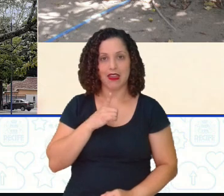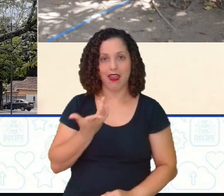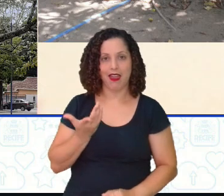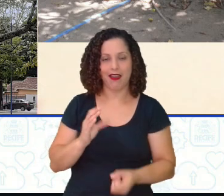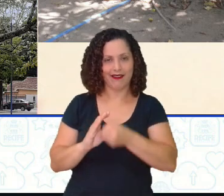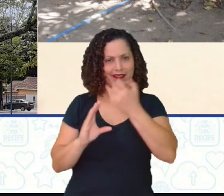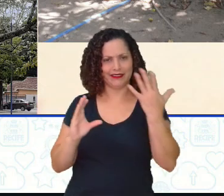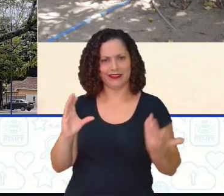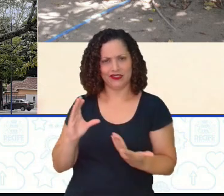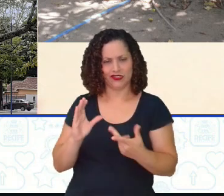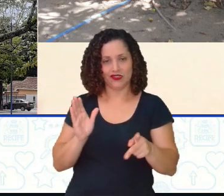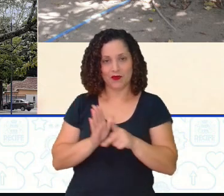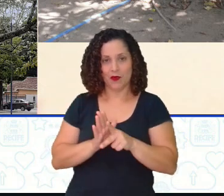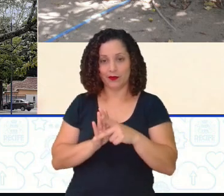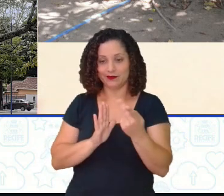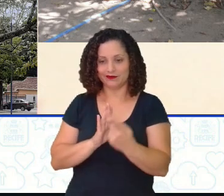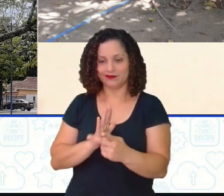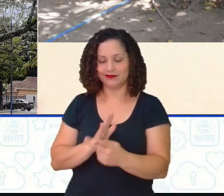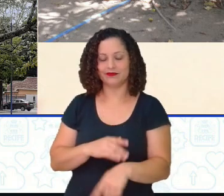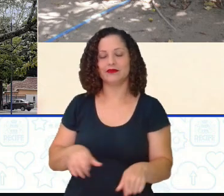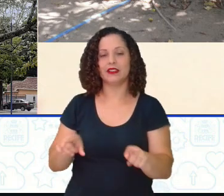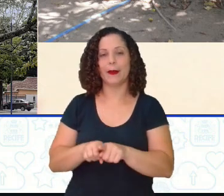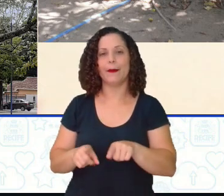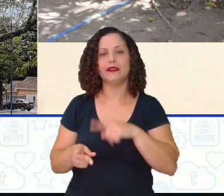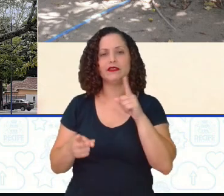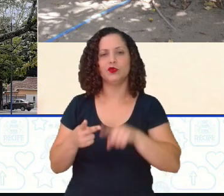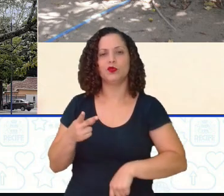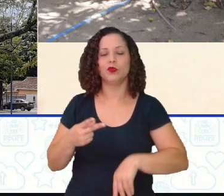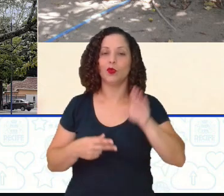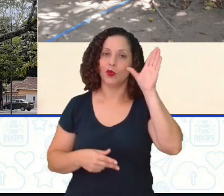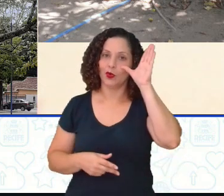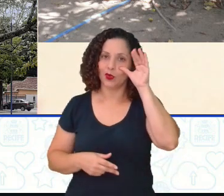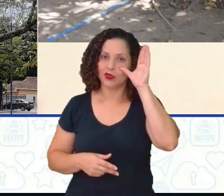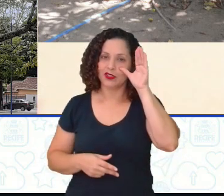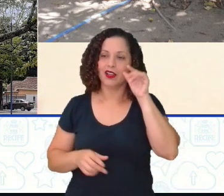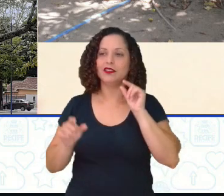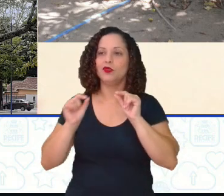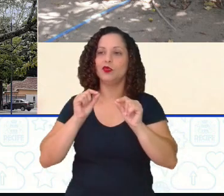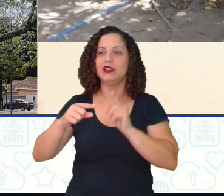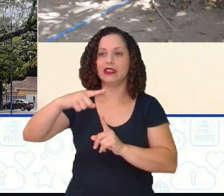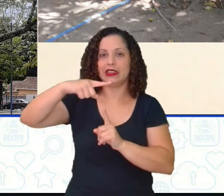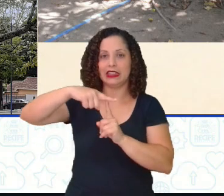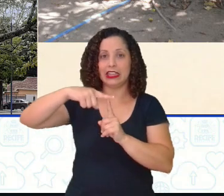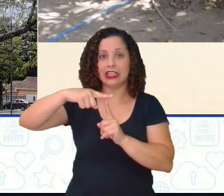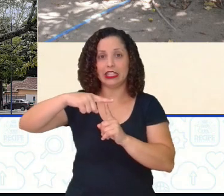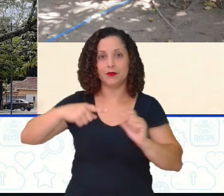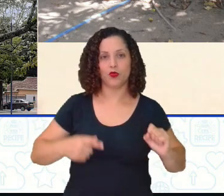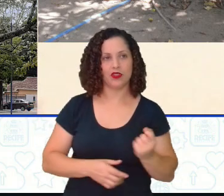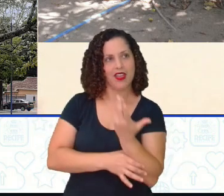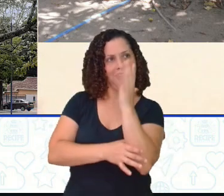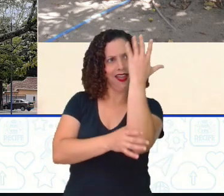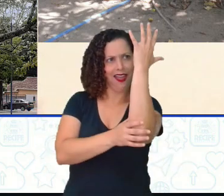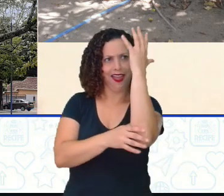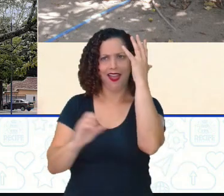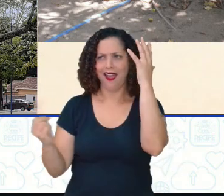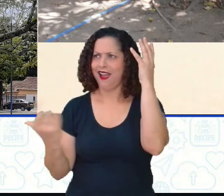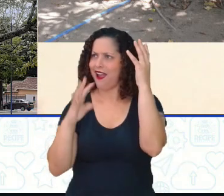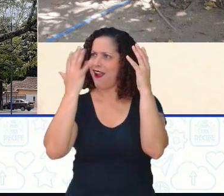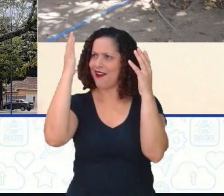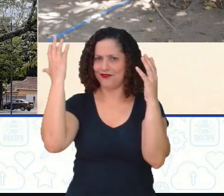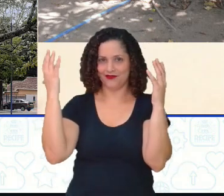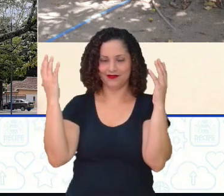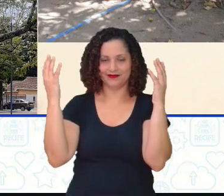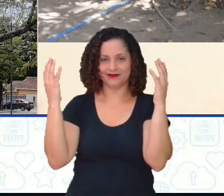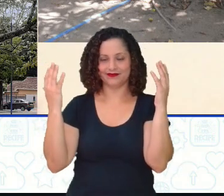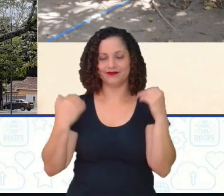Burle Marx. Outra curiosidade é a respeito da vegetação. Eu coloquei aí uma planta, mesmo falando de